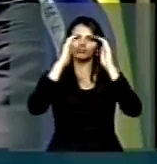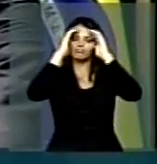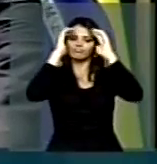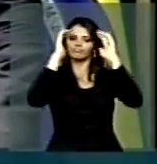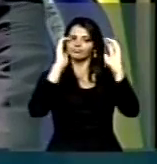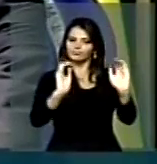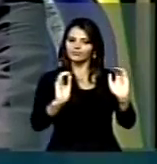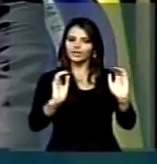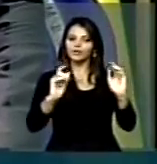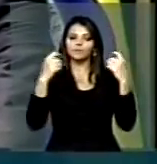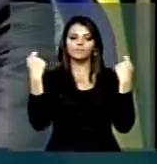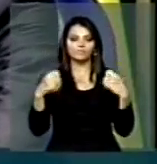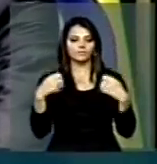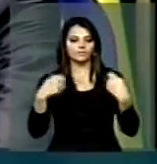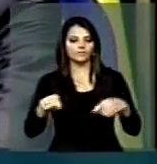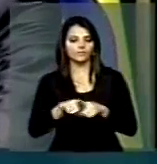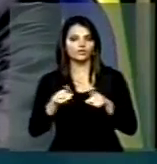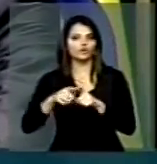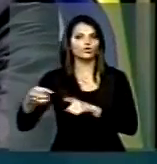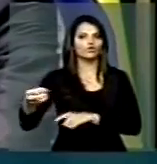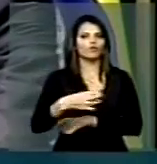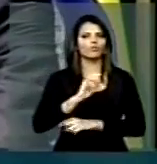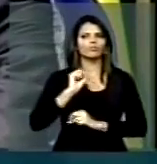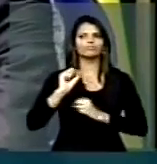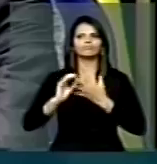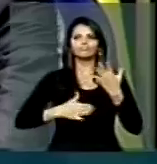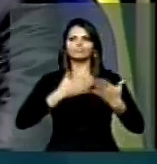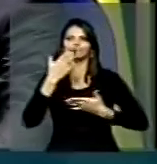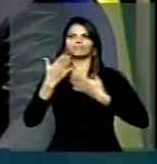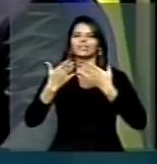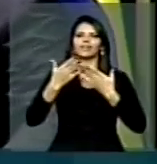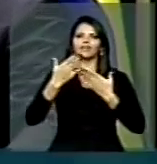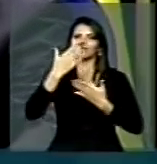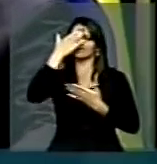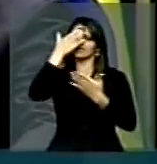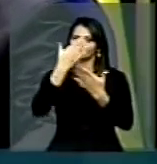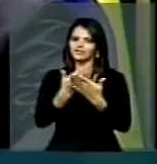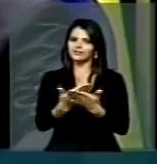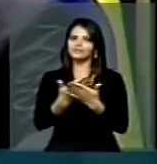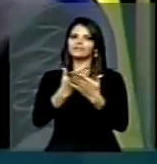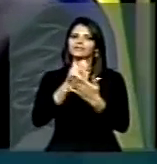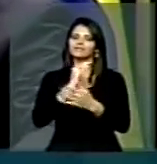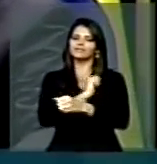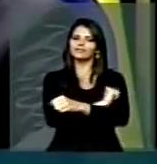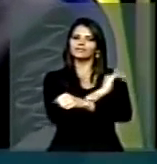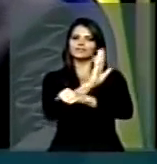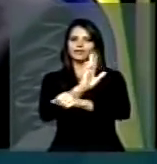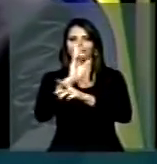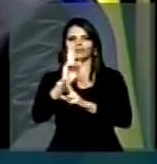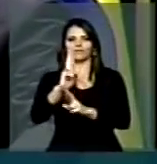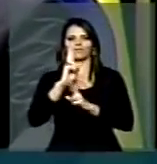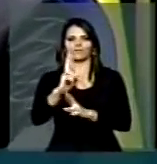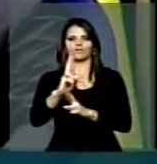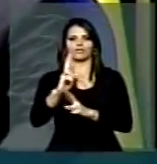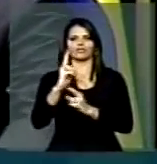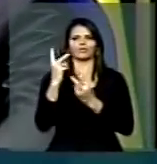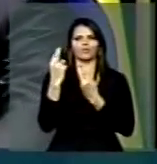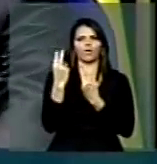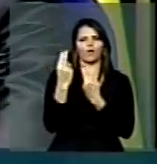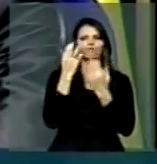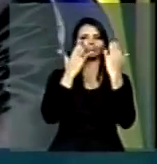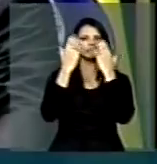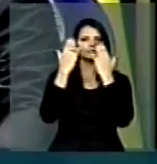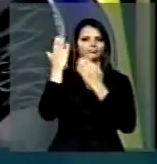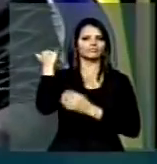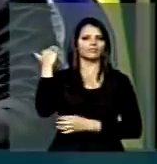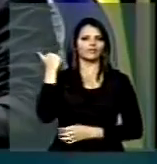respeito. Precisamos de um novo choque de esperança e confiança, como aquele que o Plano Real produziu há 20 anos atrás.